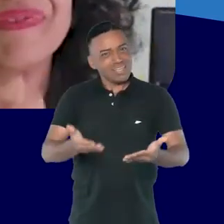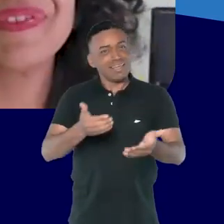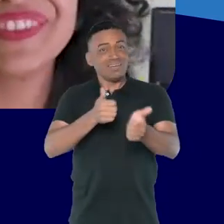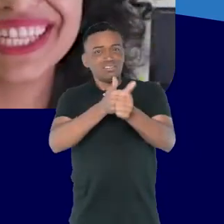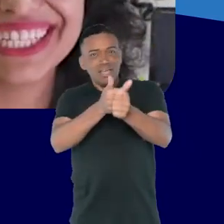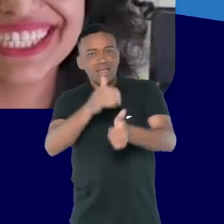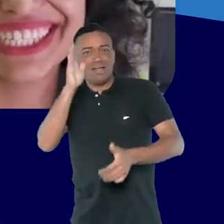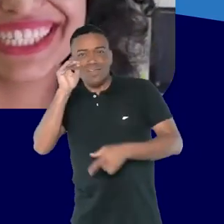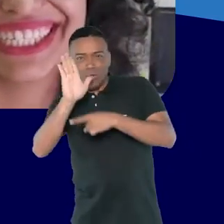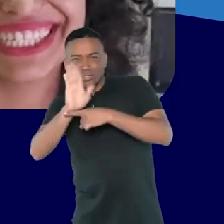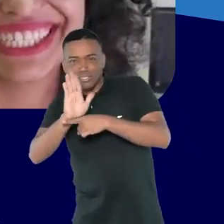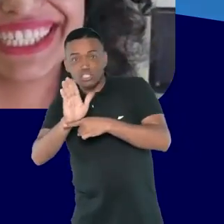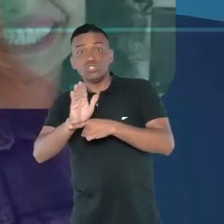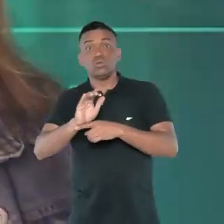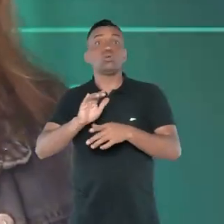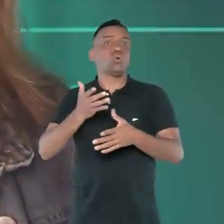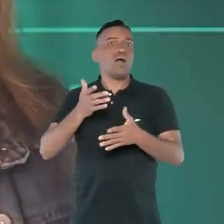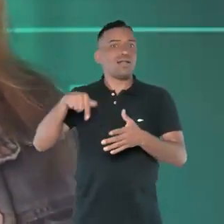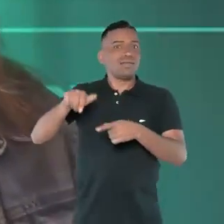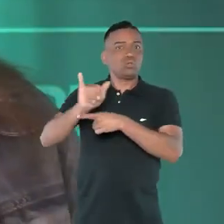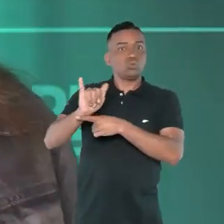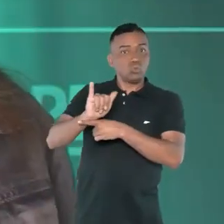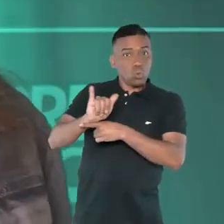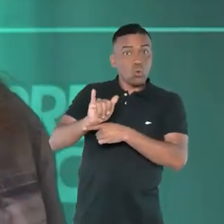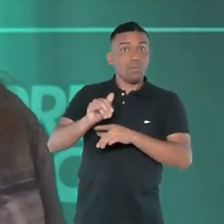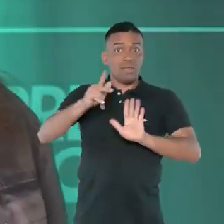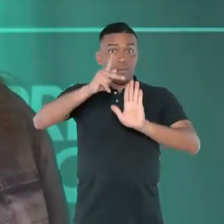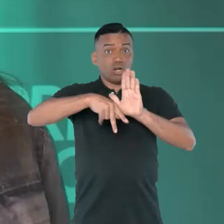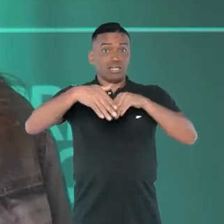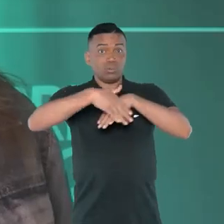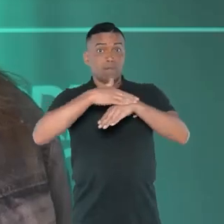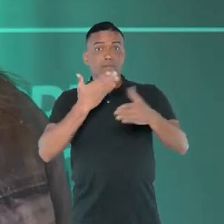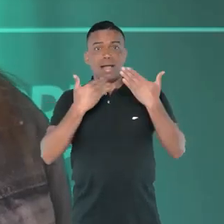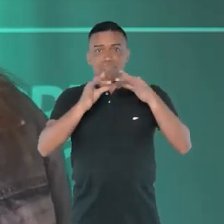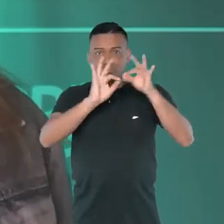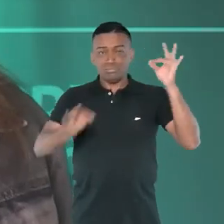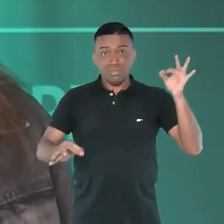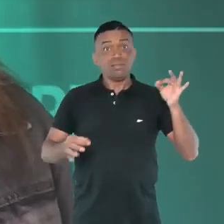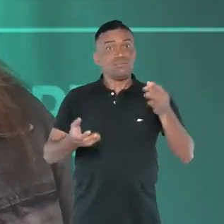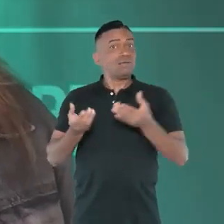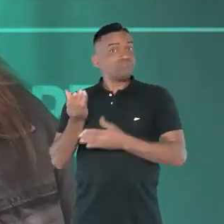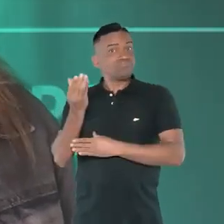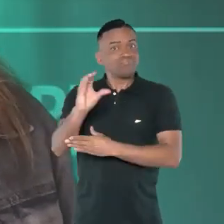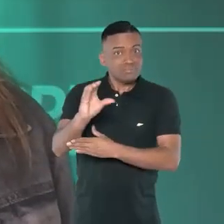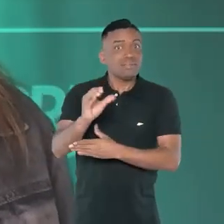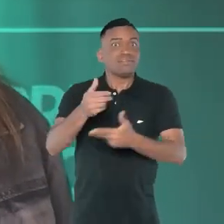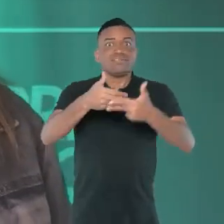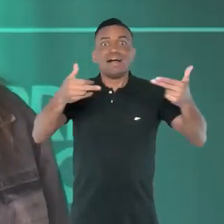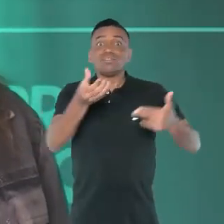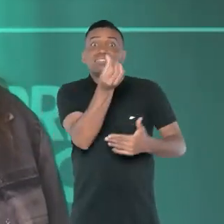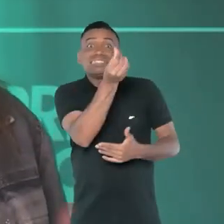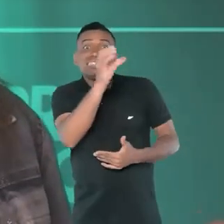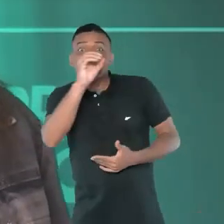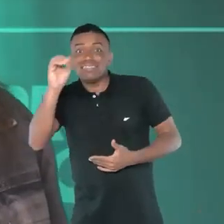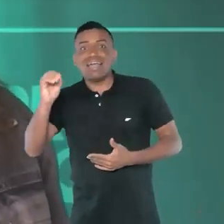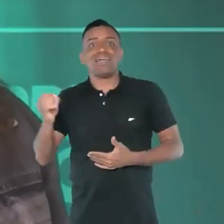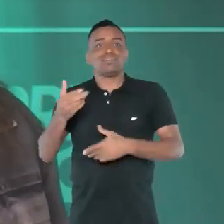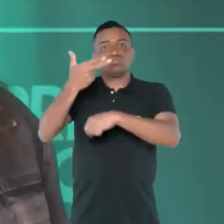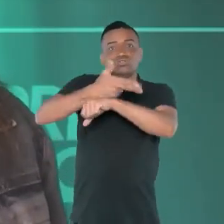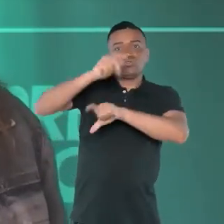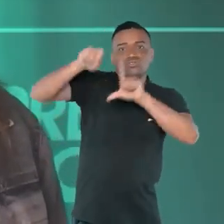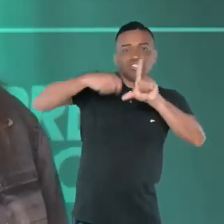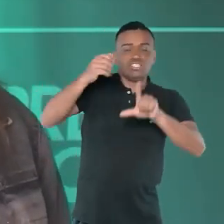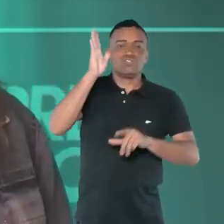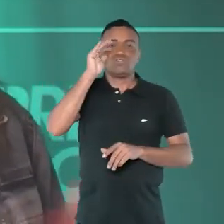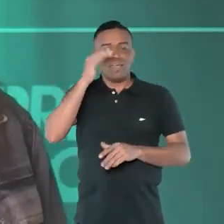tá lá. Obrigada a você que nos acompanhou aqui e aqui no canal do Sempre um Papo no YouTube. Igual a esse que vai